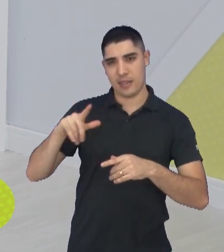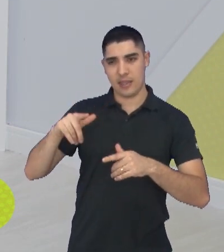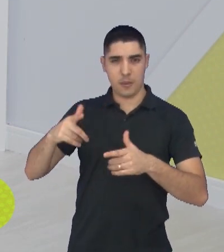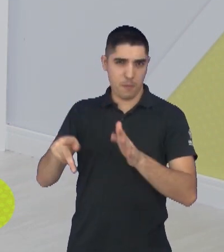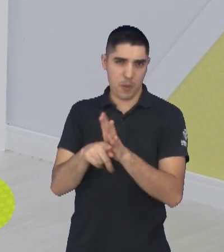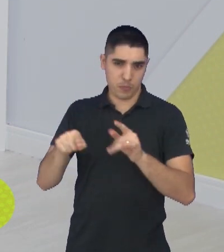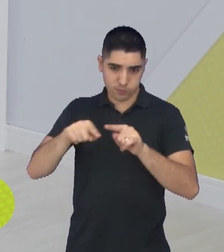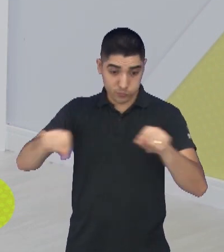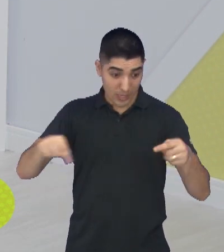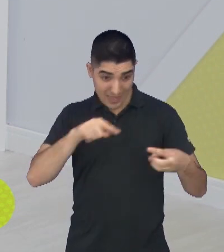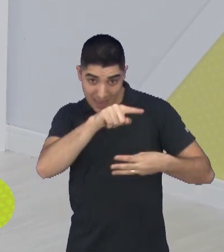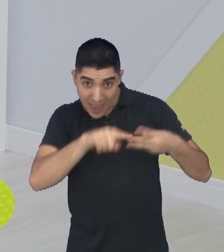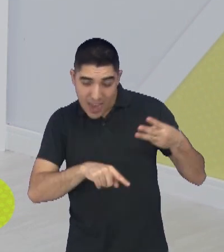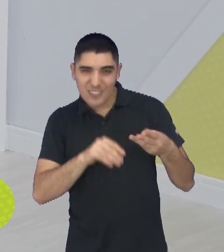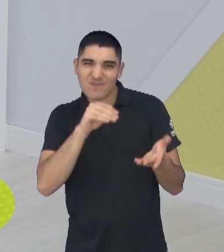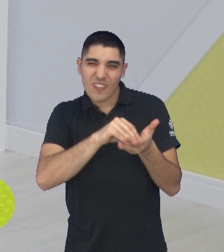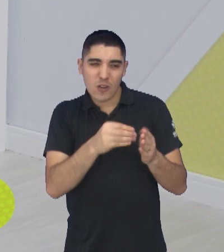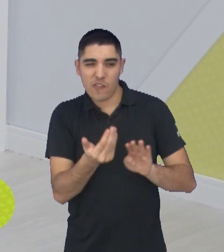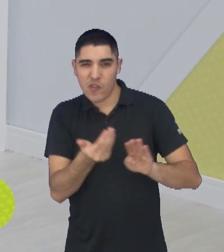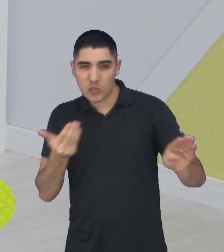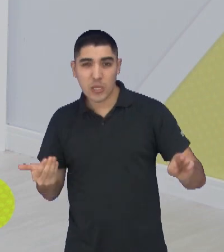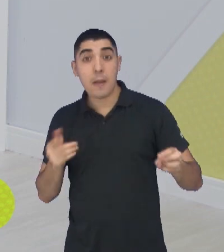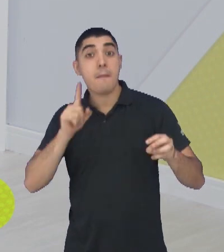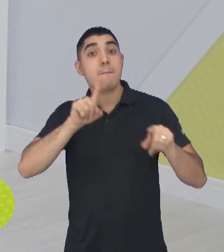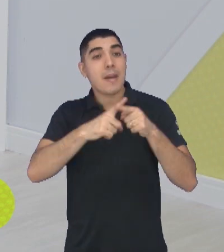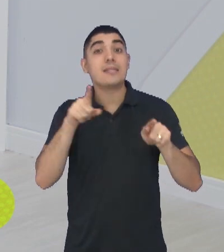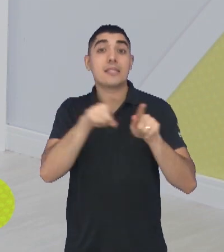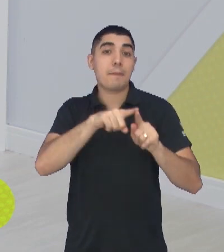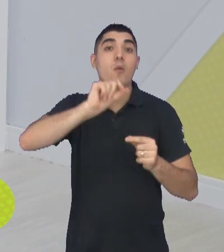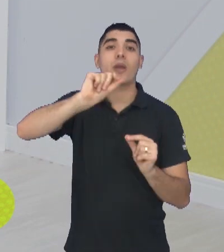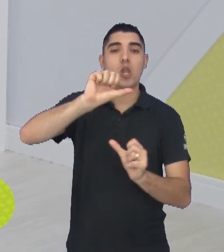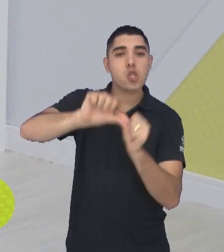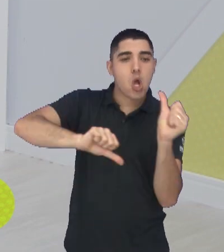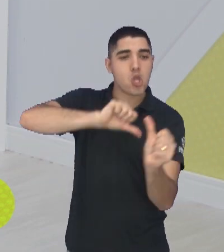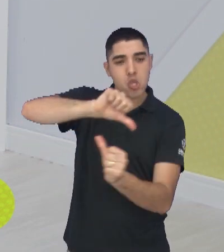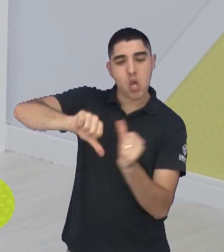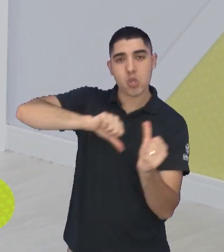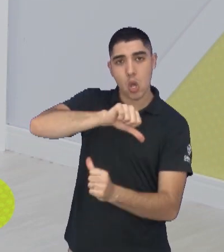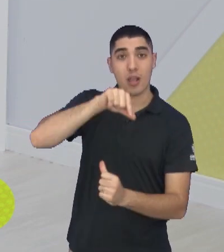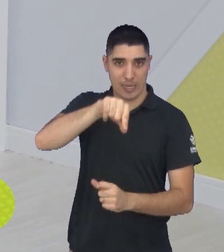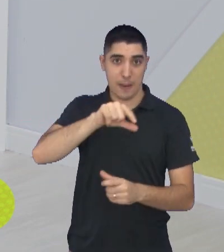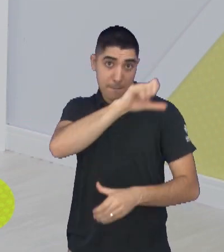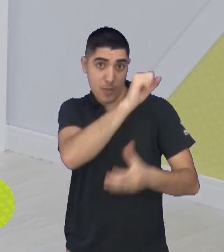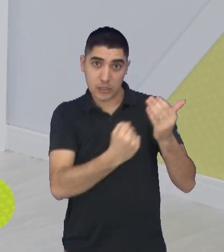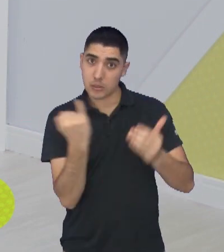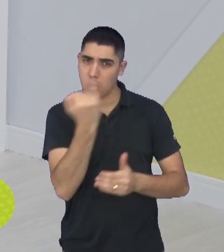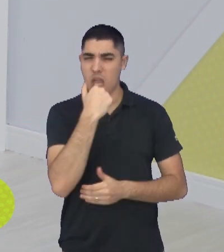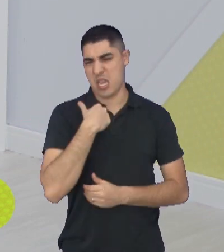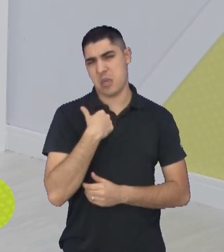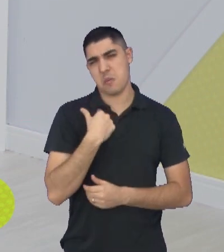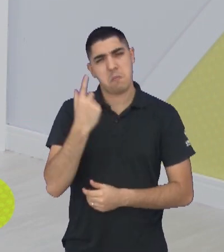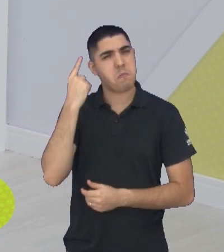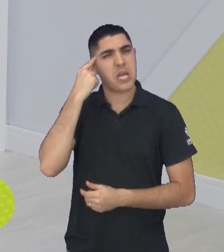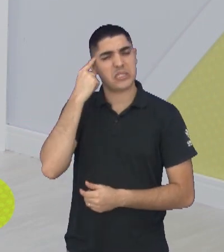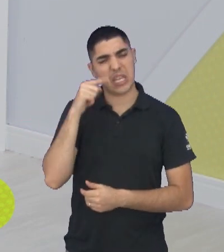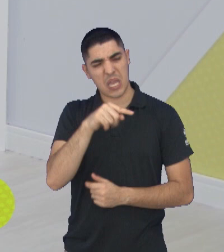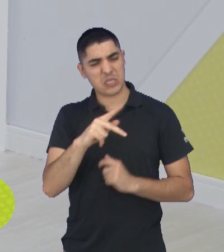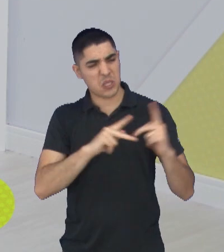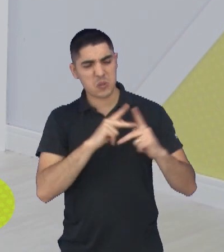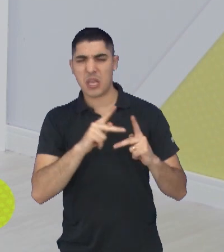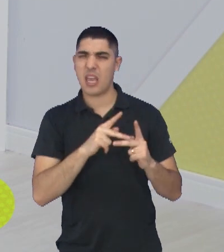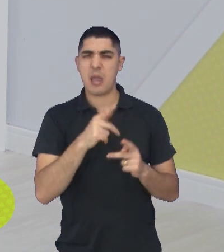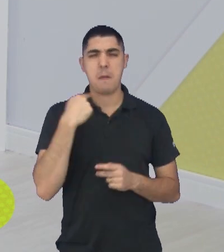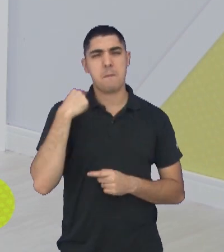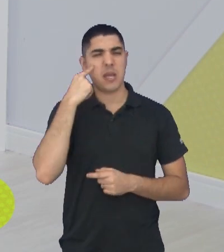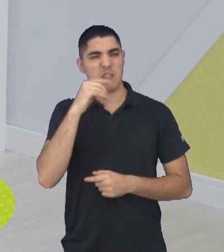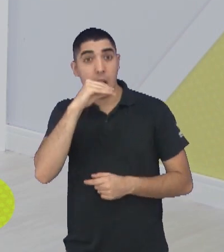aí titulares, você perde 3 jogadores no rodízio, e o rodízio no basquete é muito importante. Eu achei que o São José jogou demais e